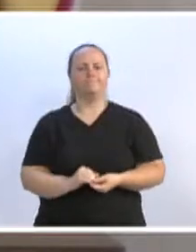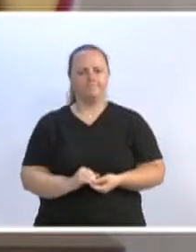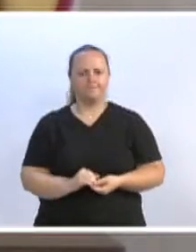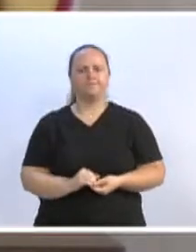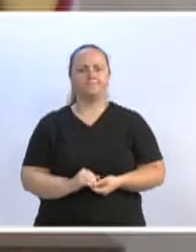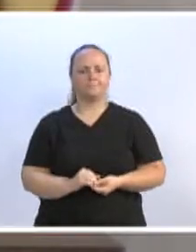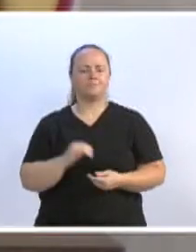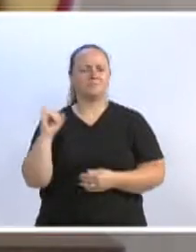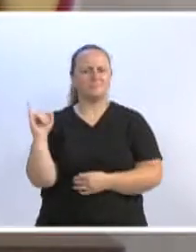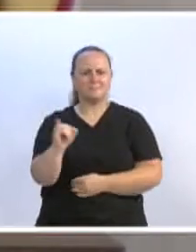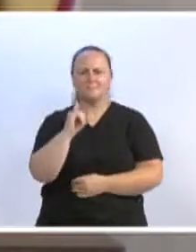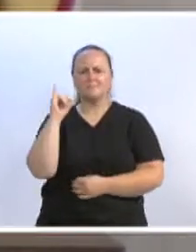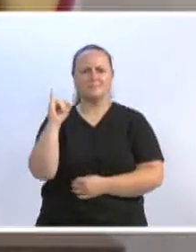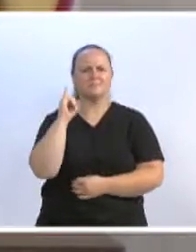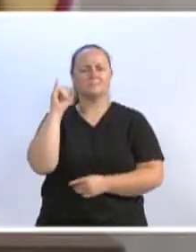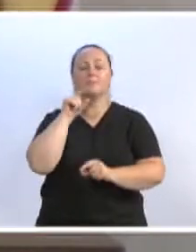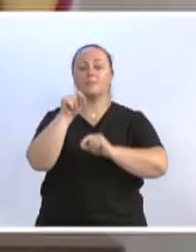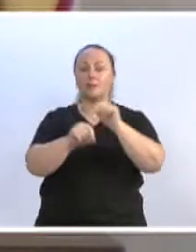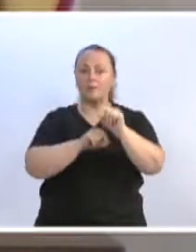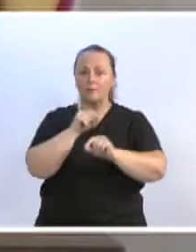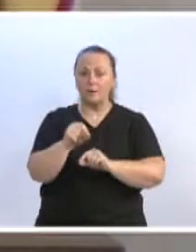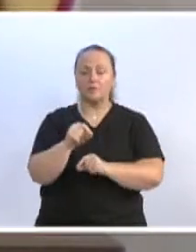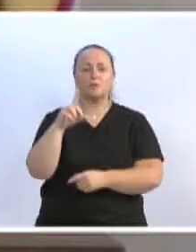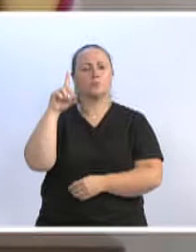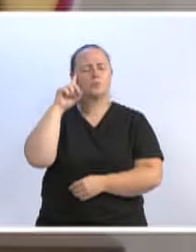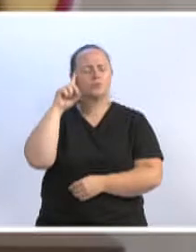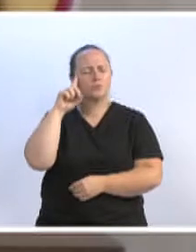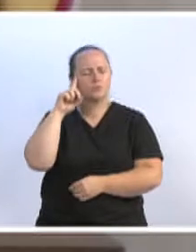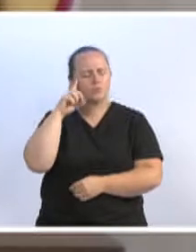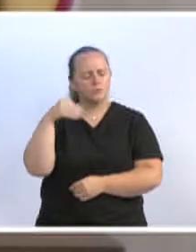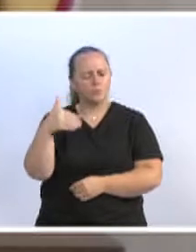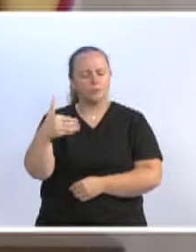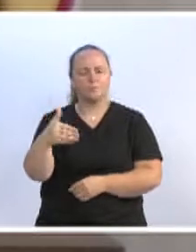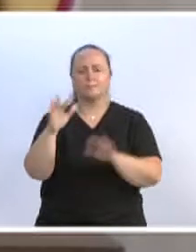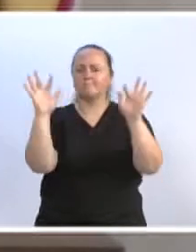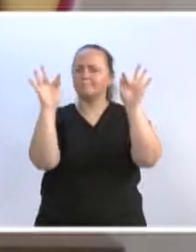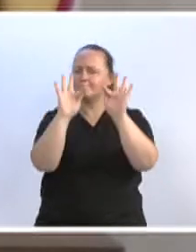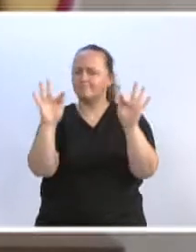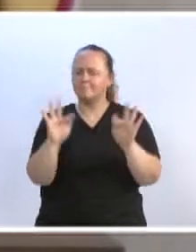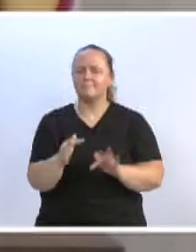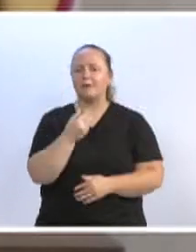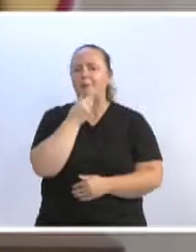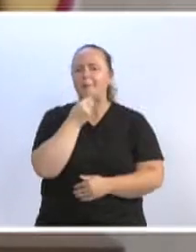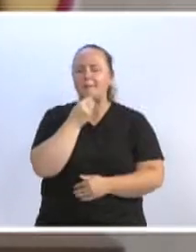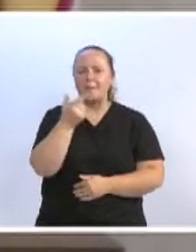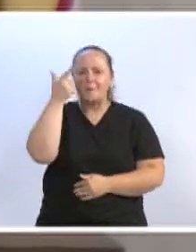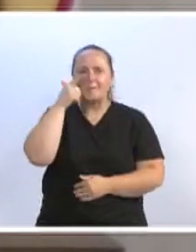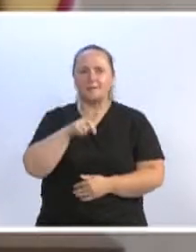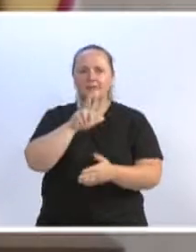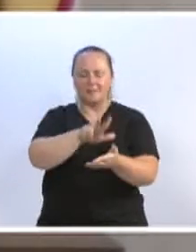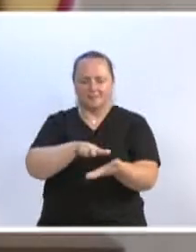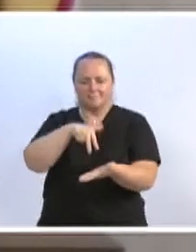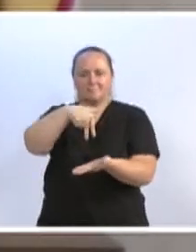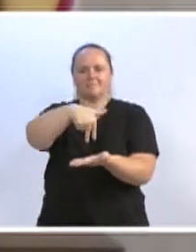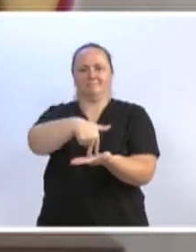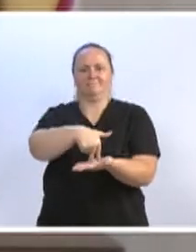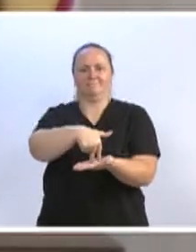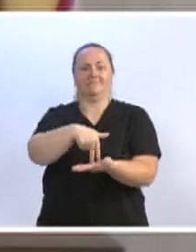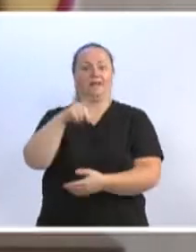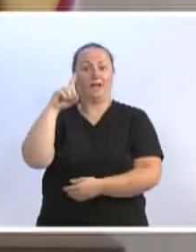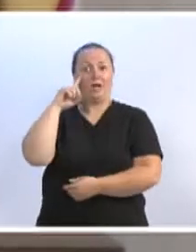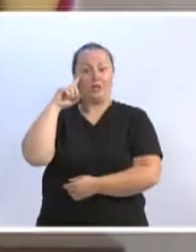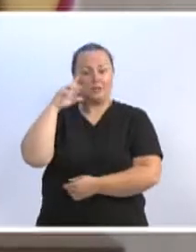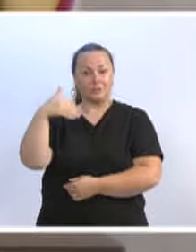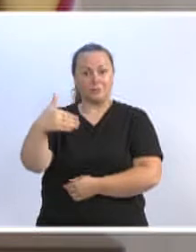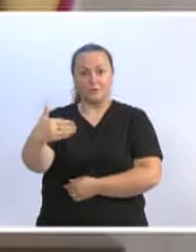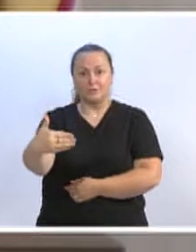um devocional, pelo menos um devocional diário. Feliz do homem que quando, ao levantar-se diariamente, pastor Mário